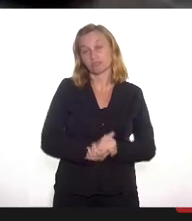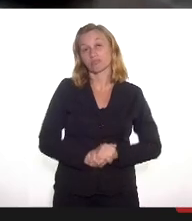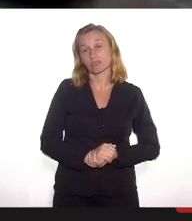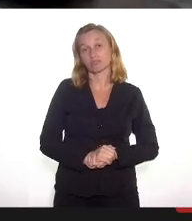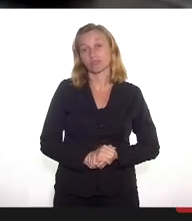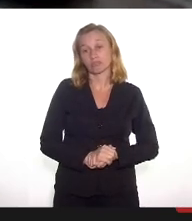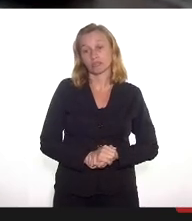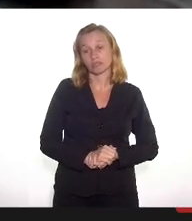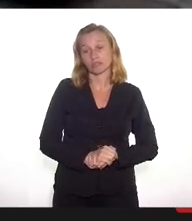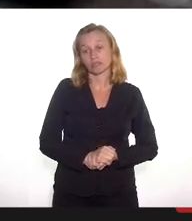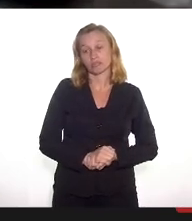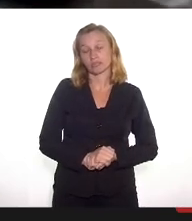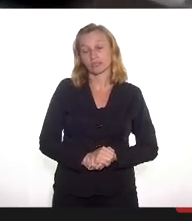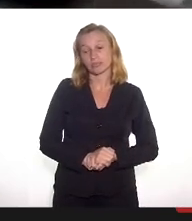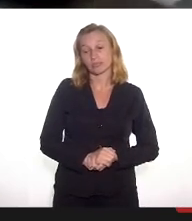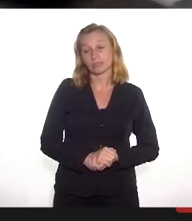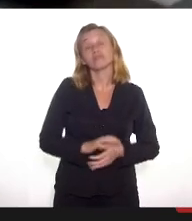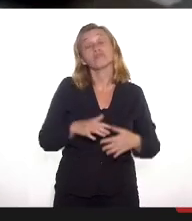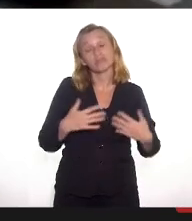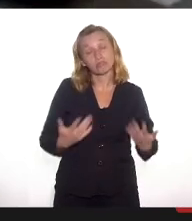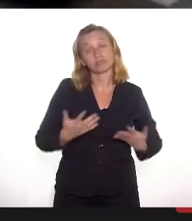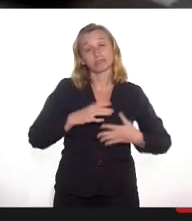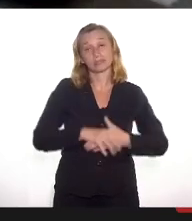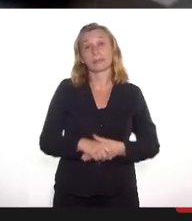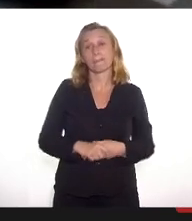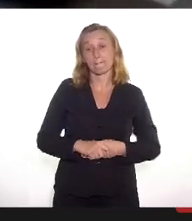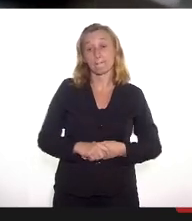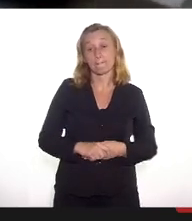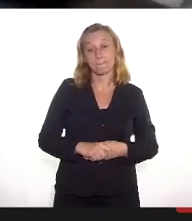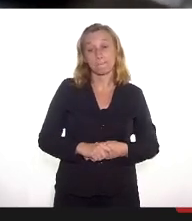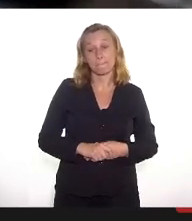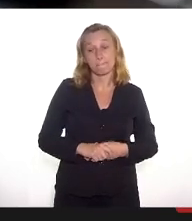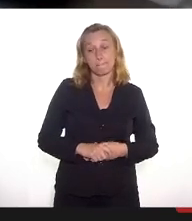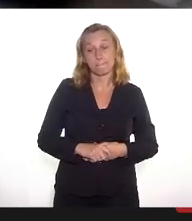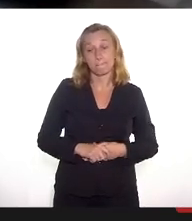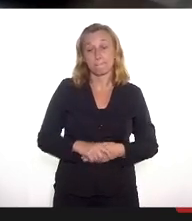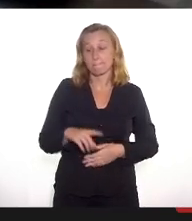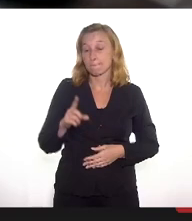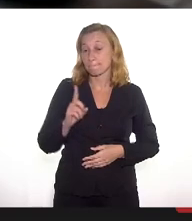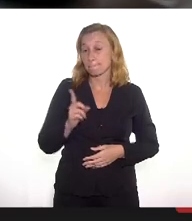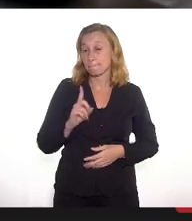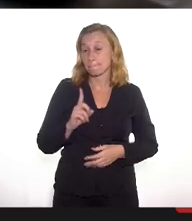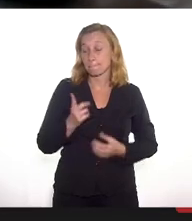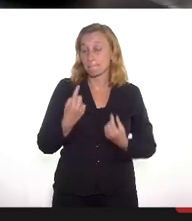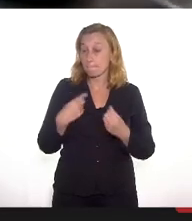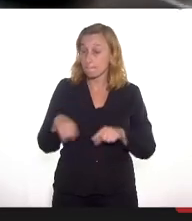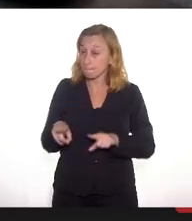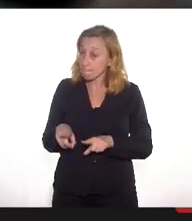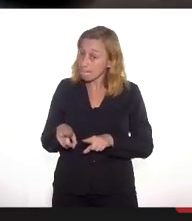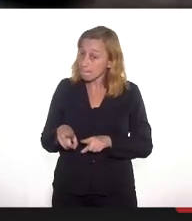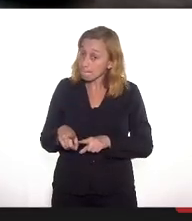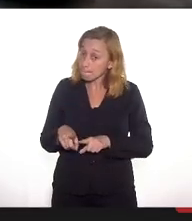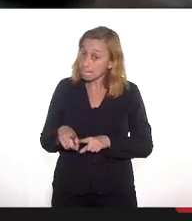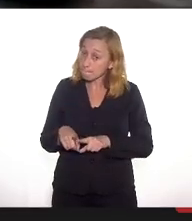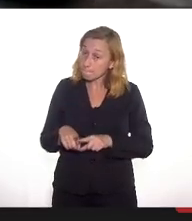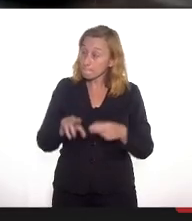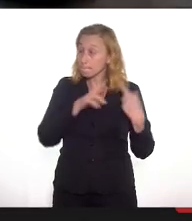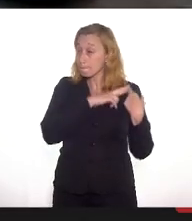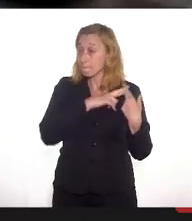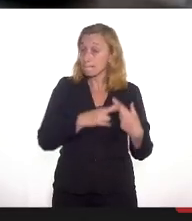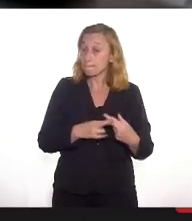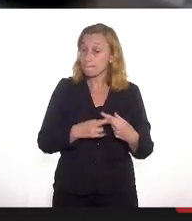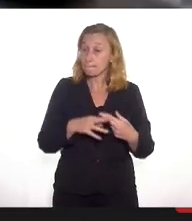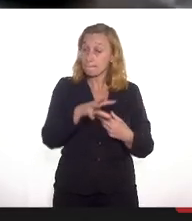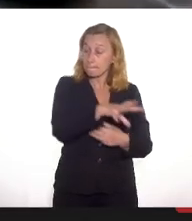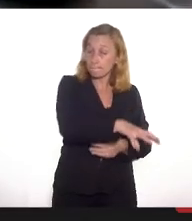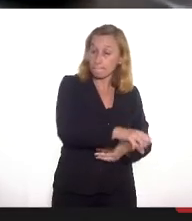população do estado então tem a gente não vai ser mentir né da responsabilidade de